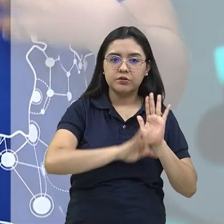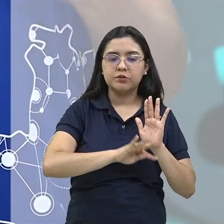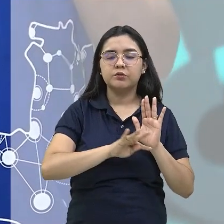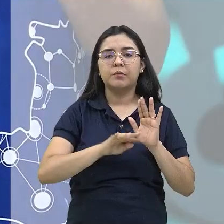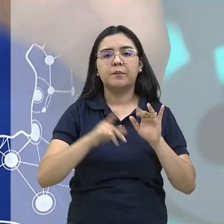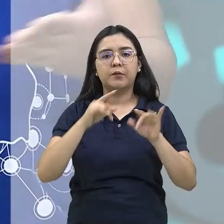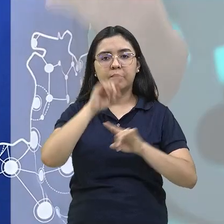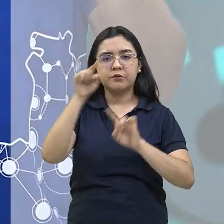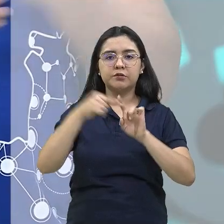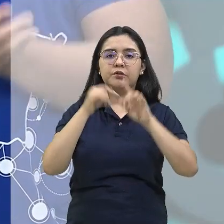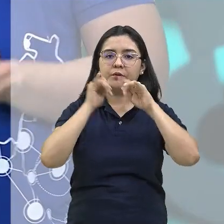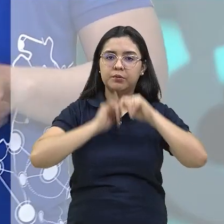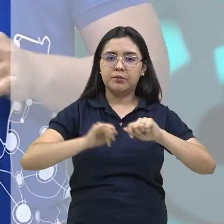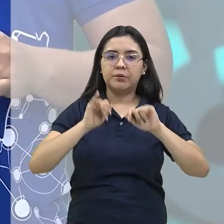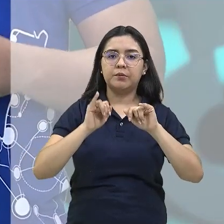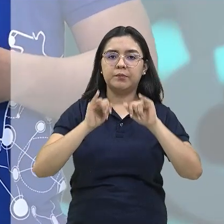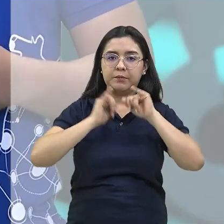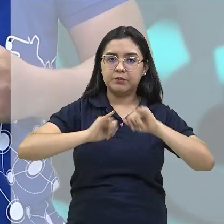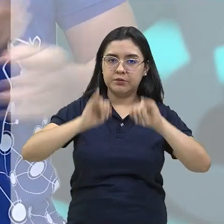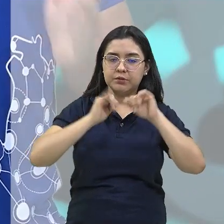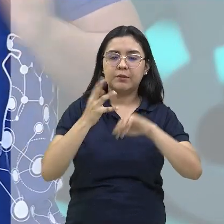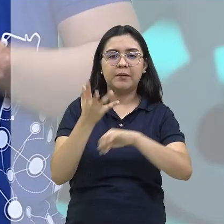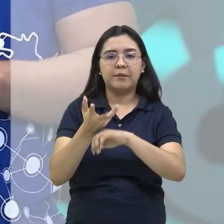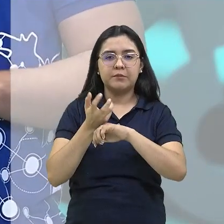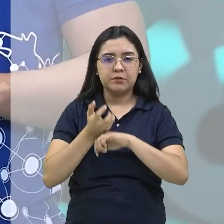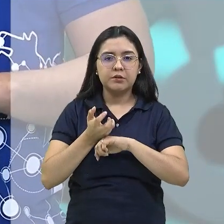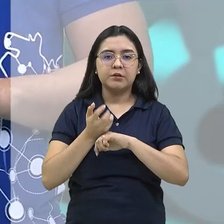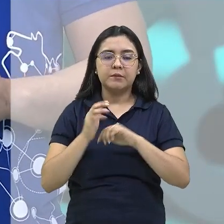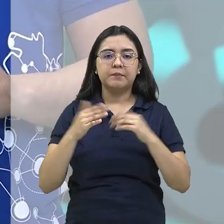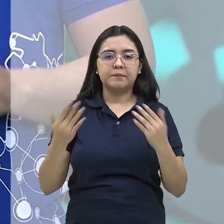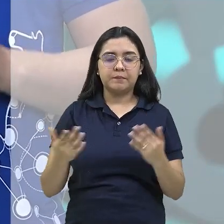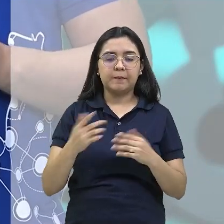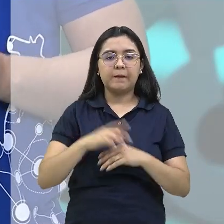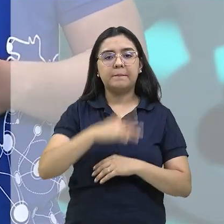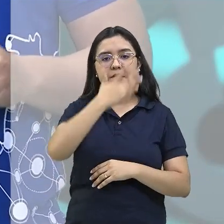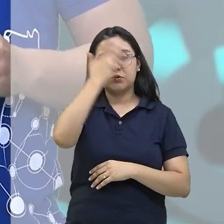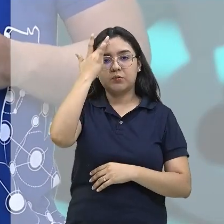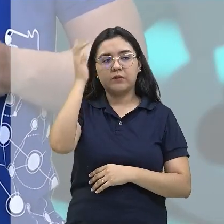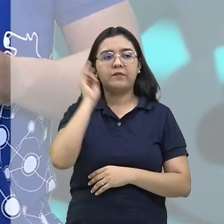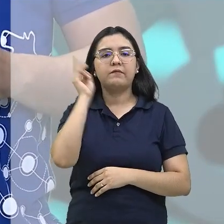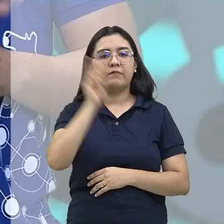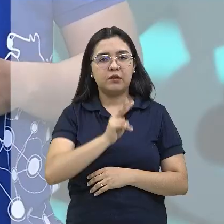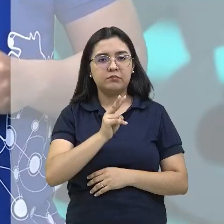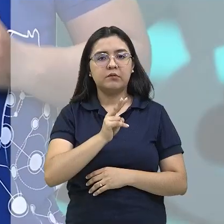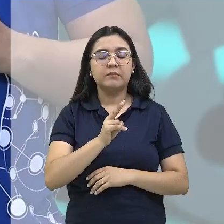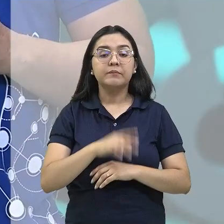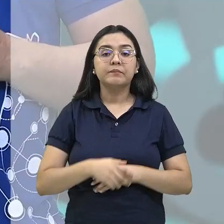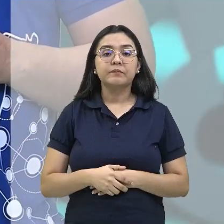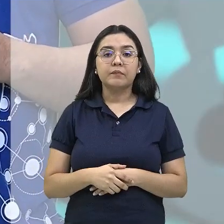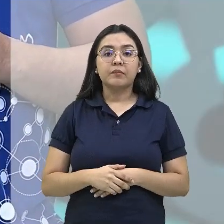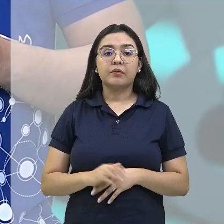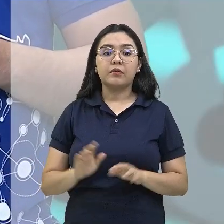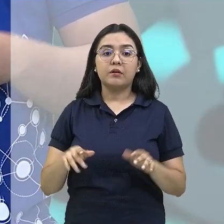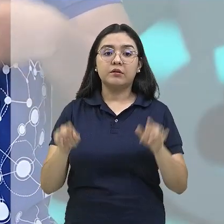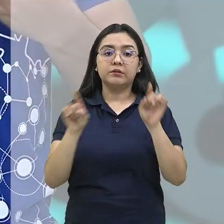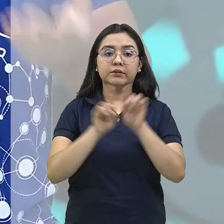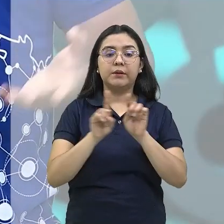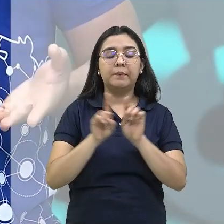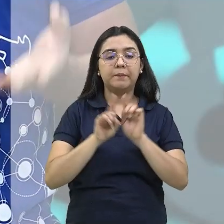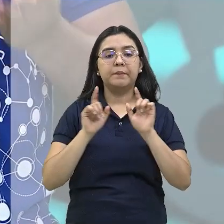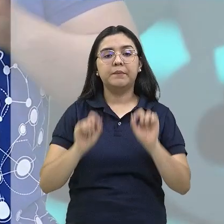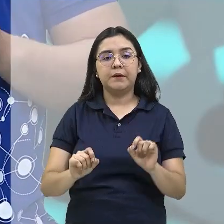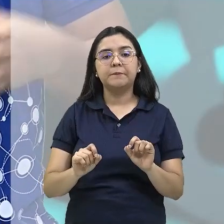para persuadir o leitor, a pessoa que tem contato com o cartaz, ok? Também faz parte da linguagem